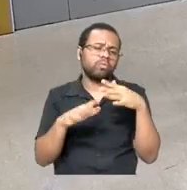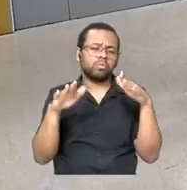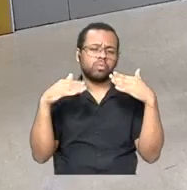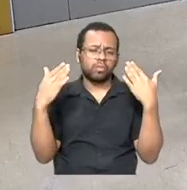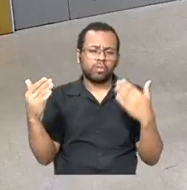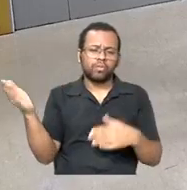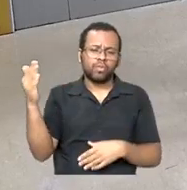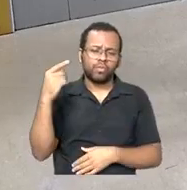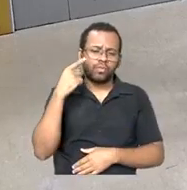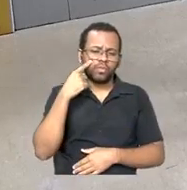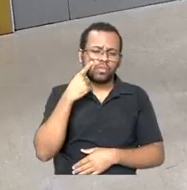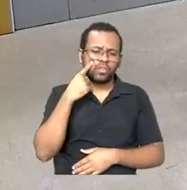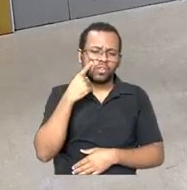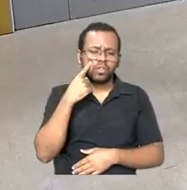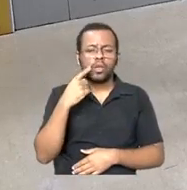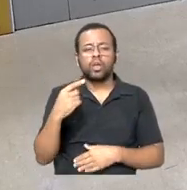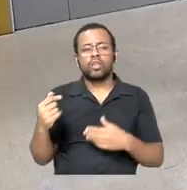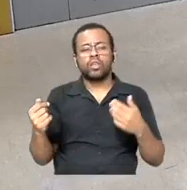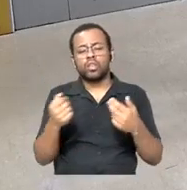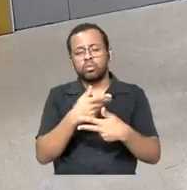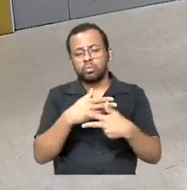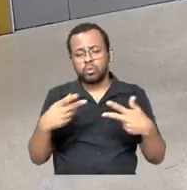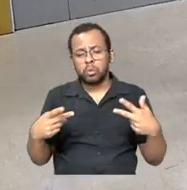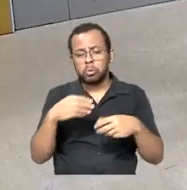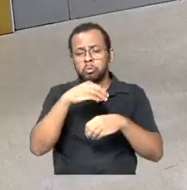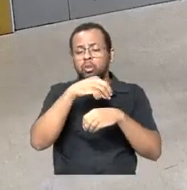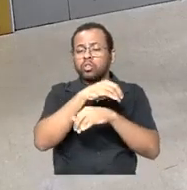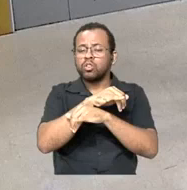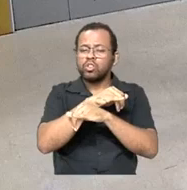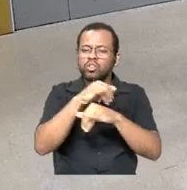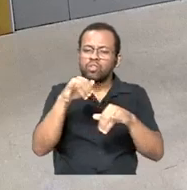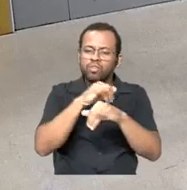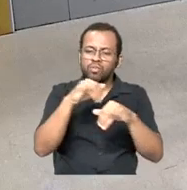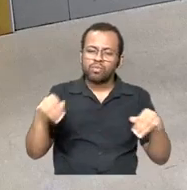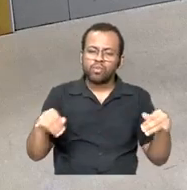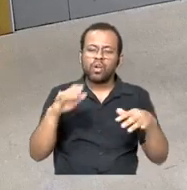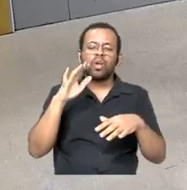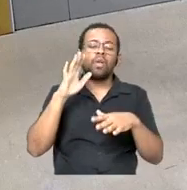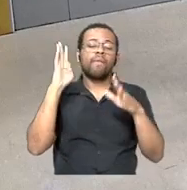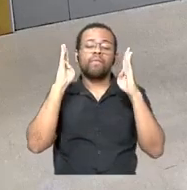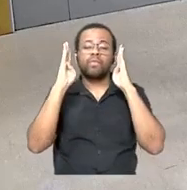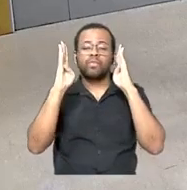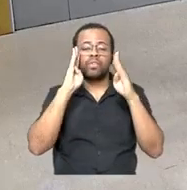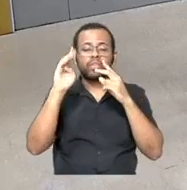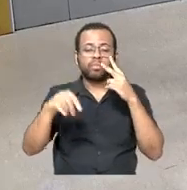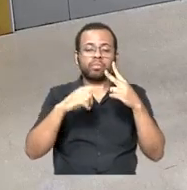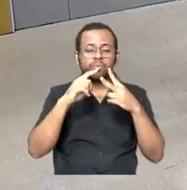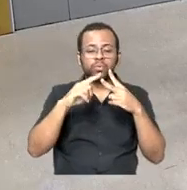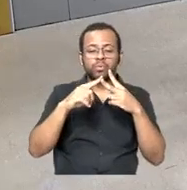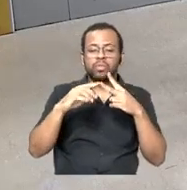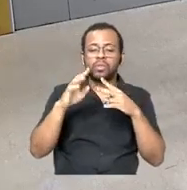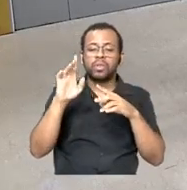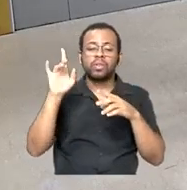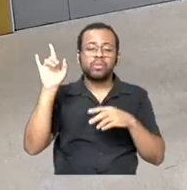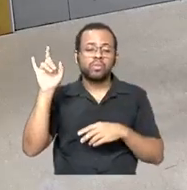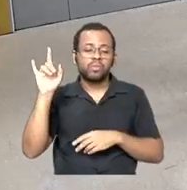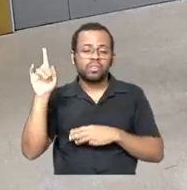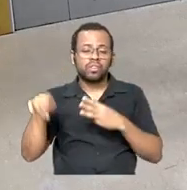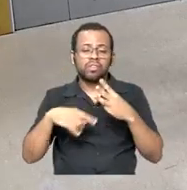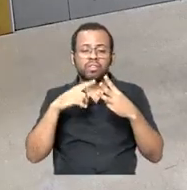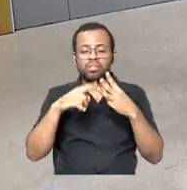corre para lá fica por dentro das novidades no Facebook no Instagram no YouTube @cajucap